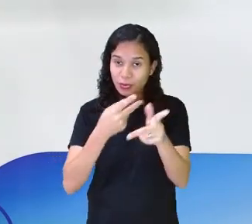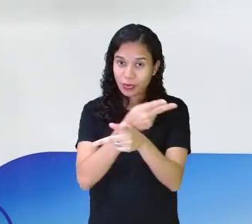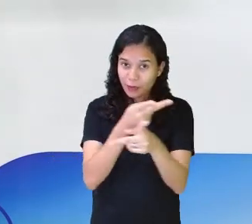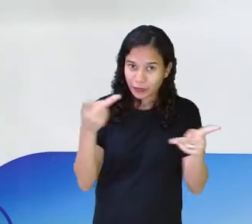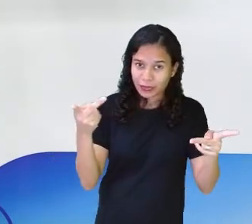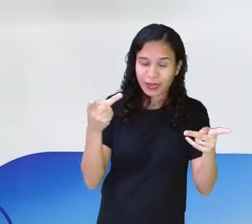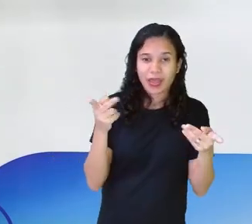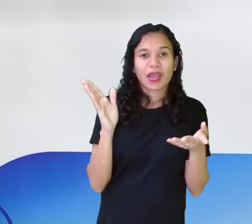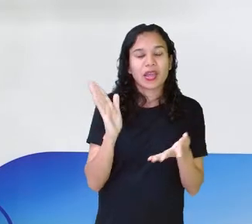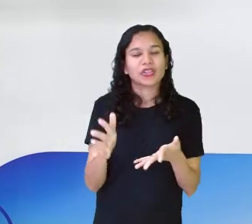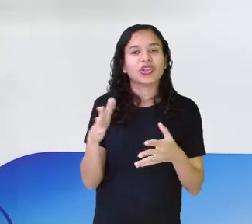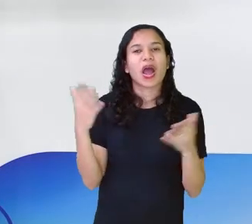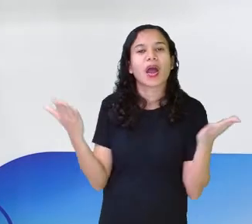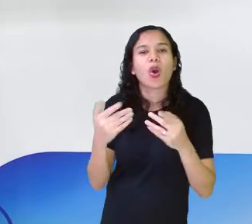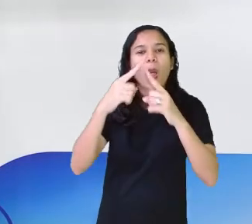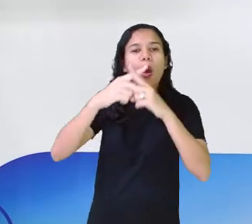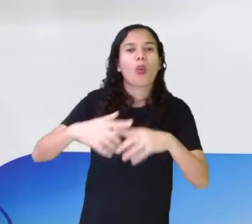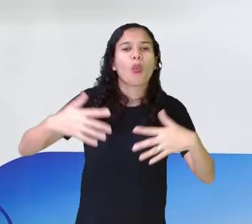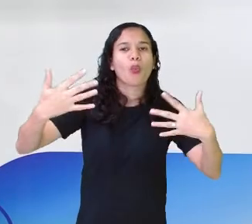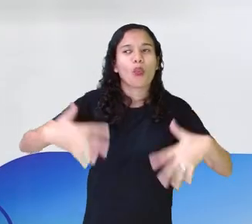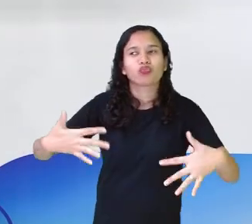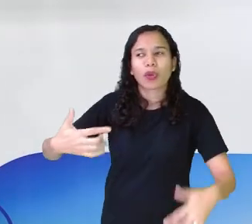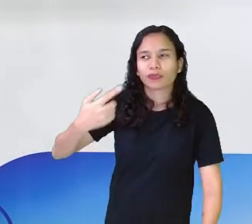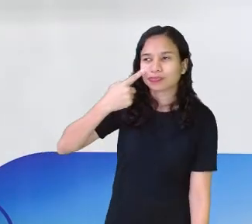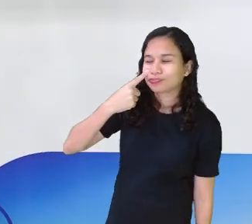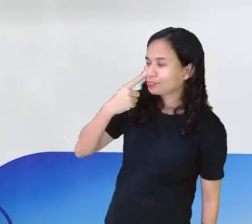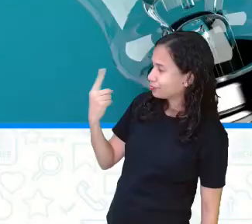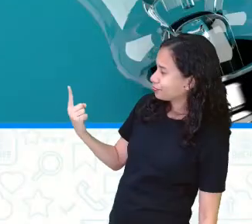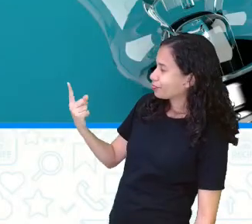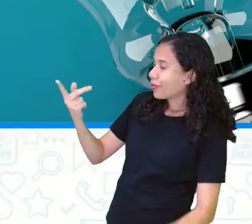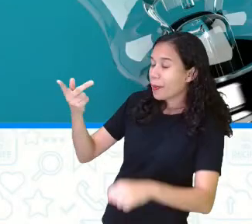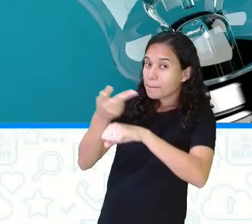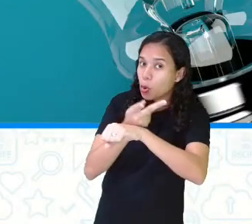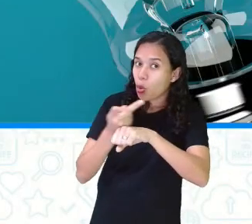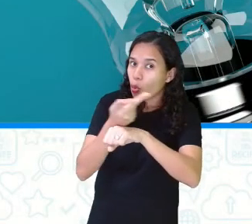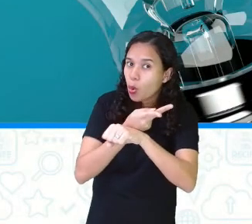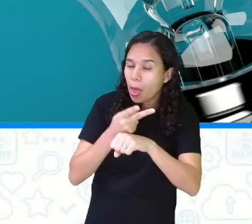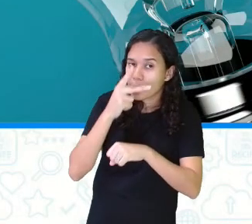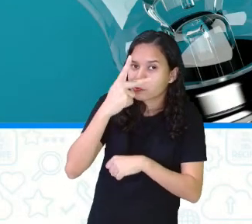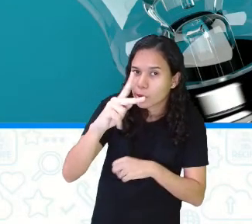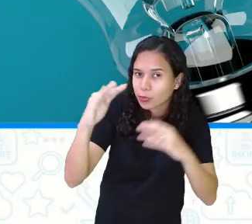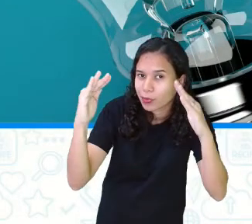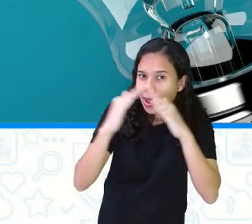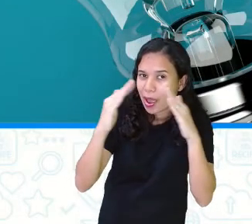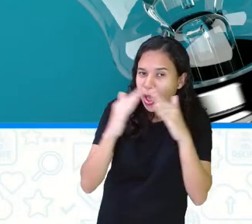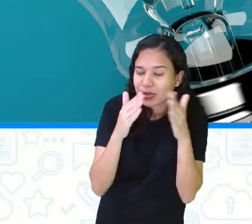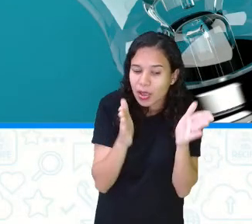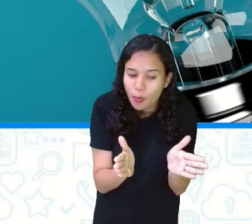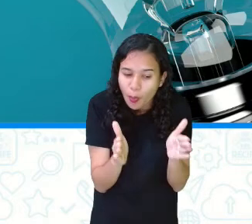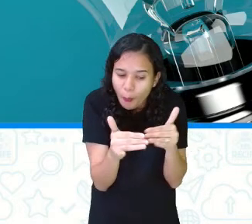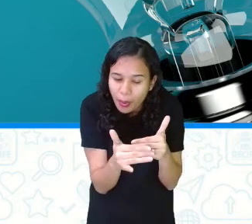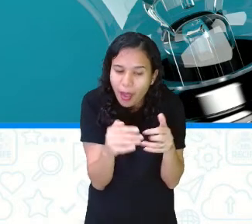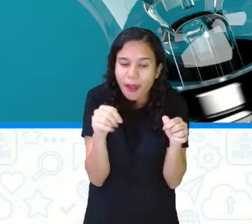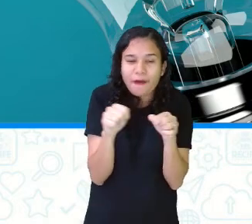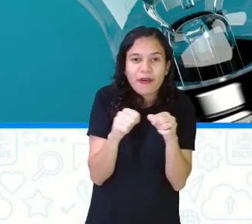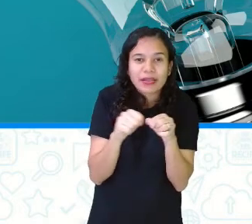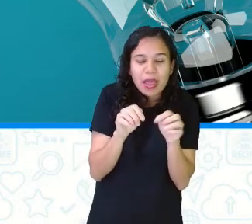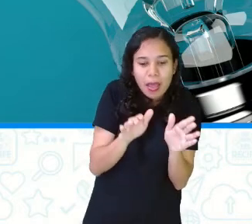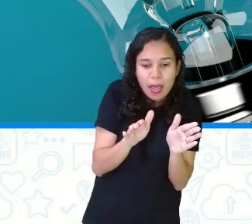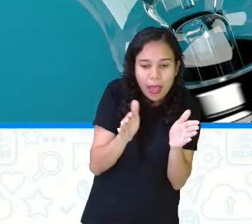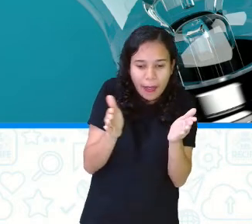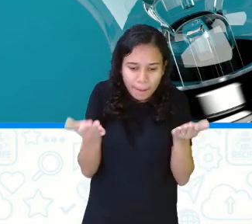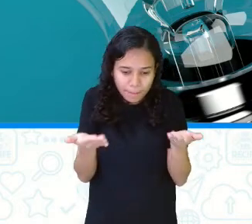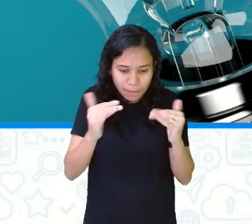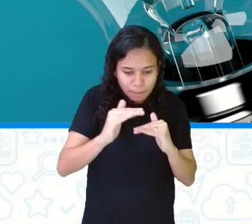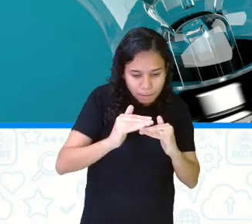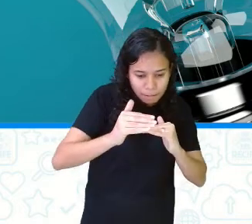vocês e já vou lançar o desafio. Procure uma caixa na sua casa, faça a